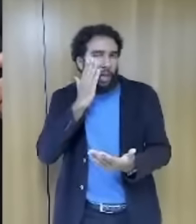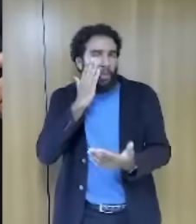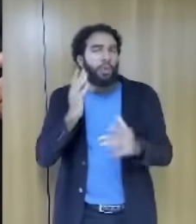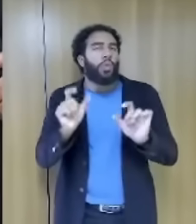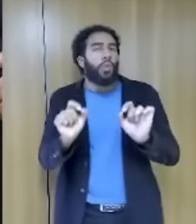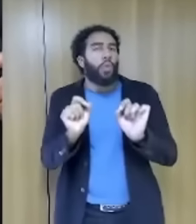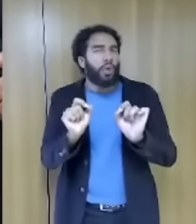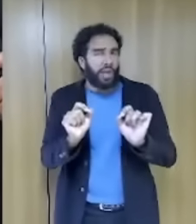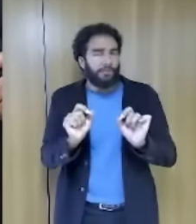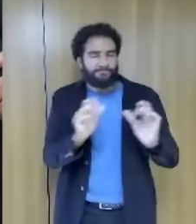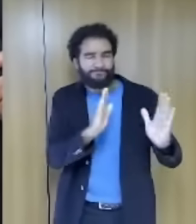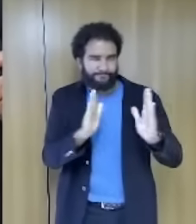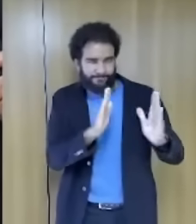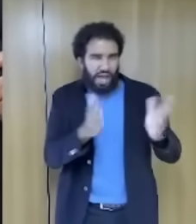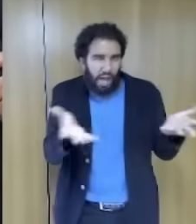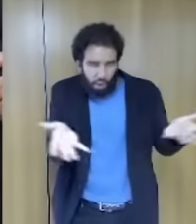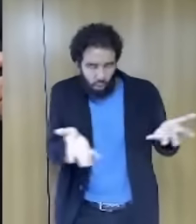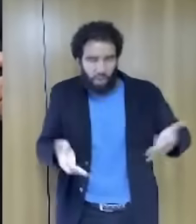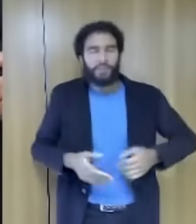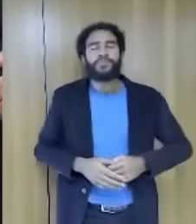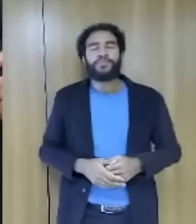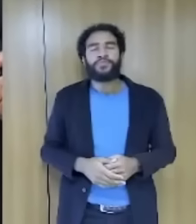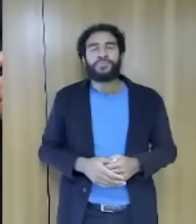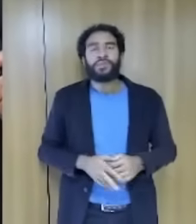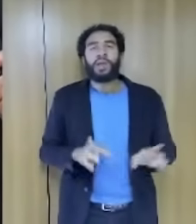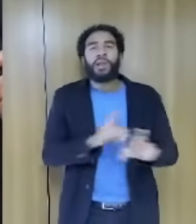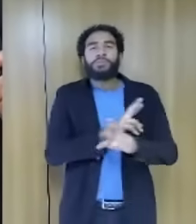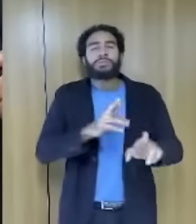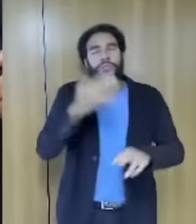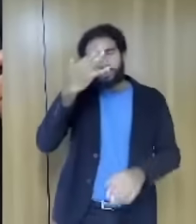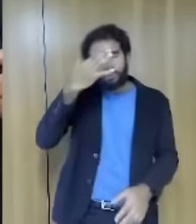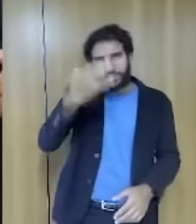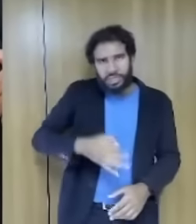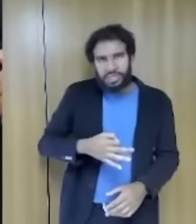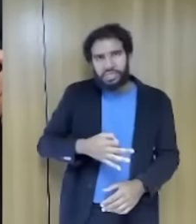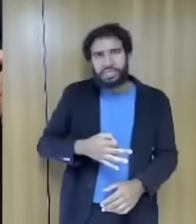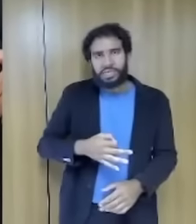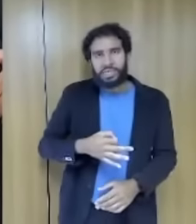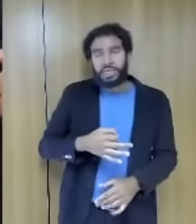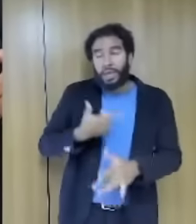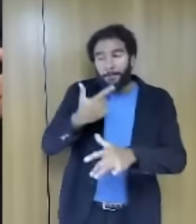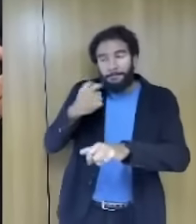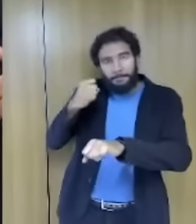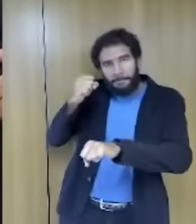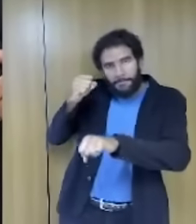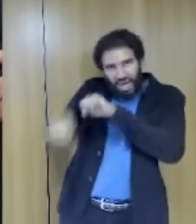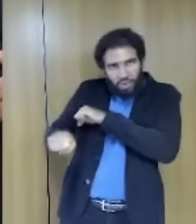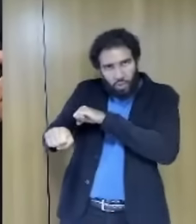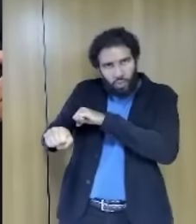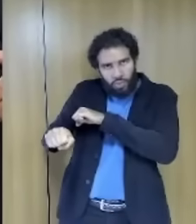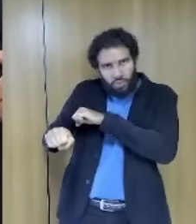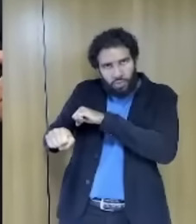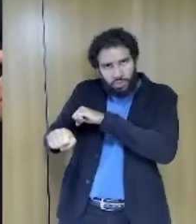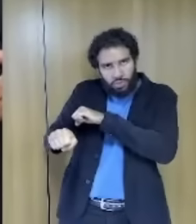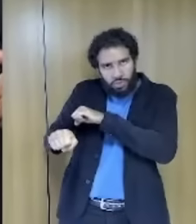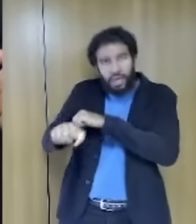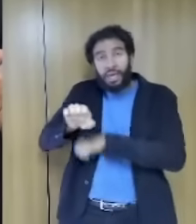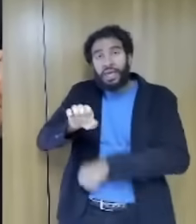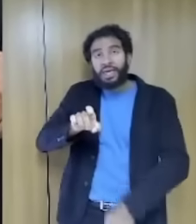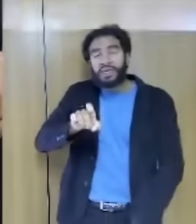da investigação relativo à execução do crime. Nós temos